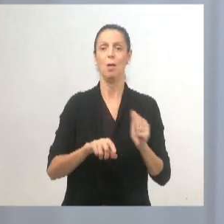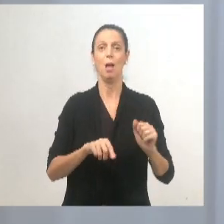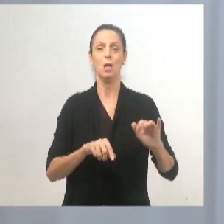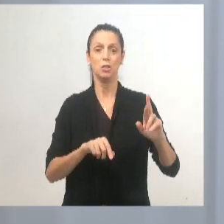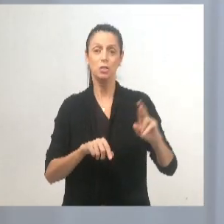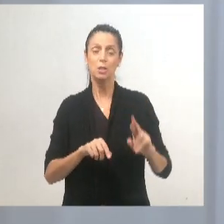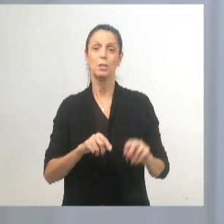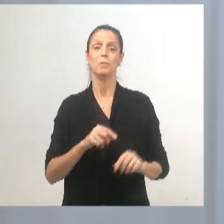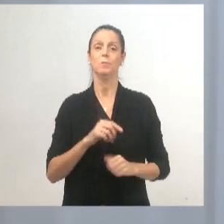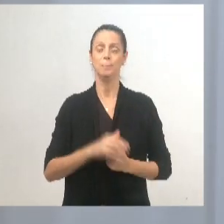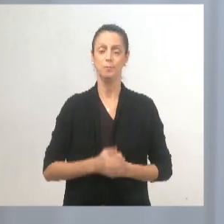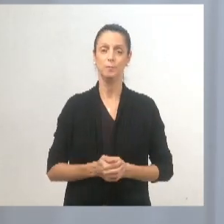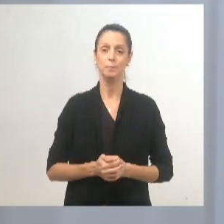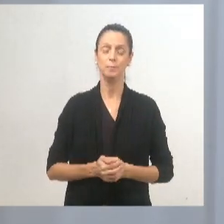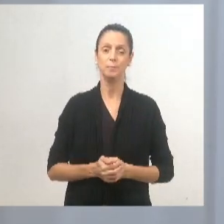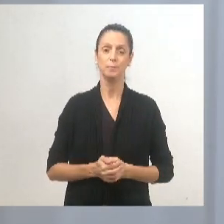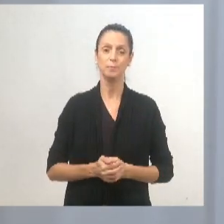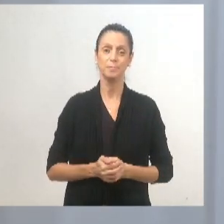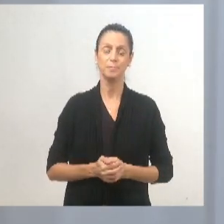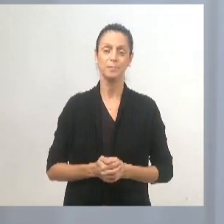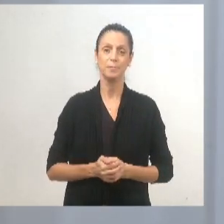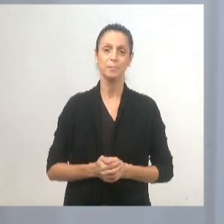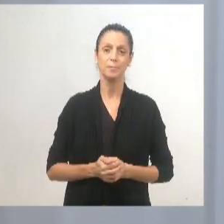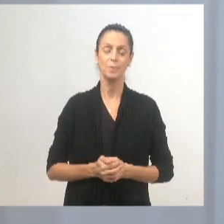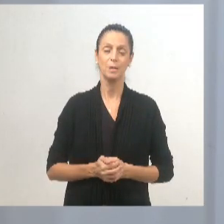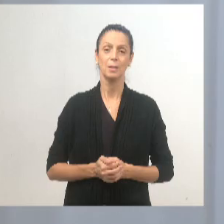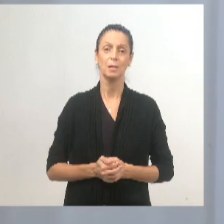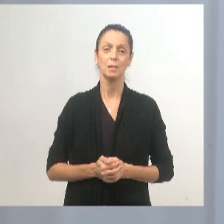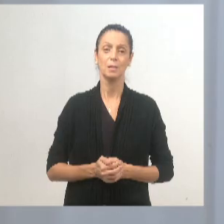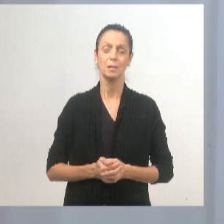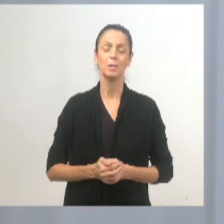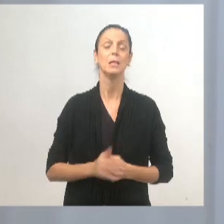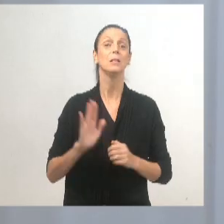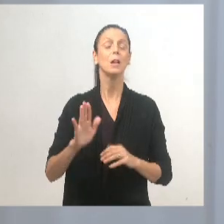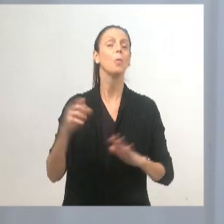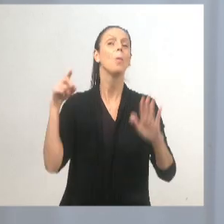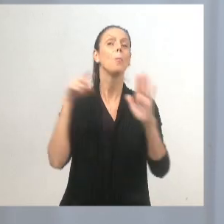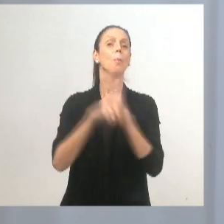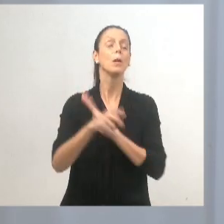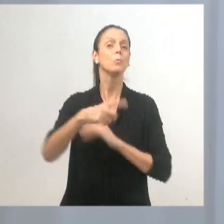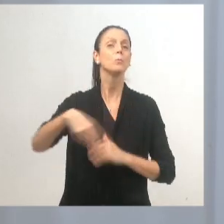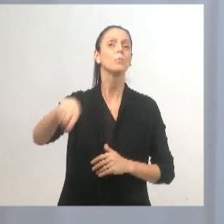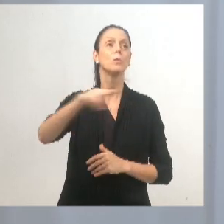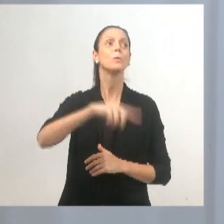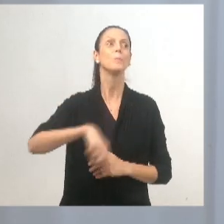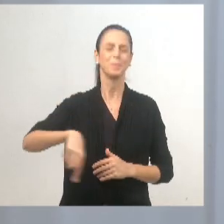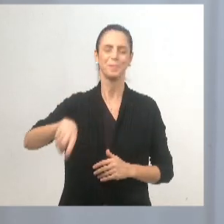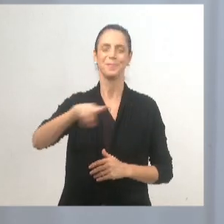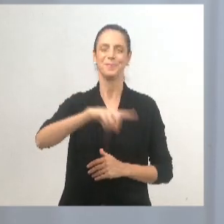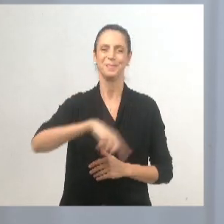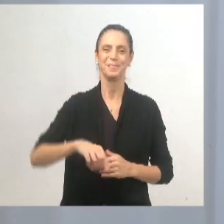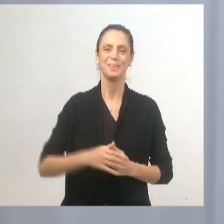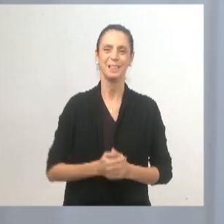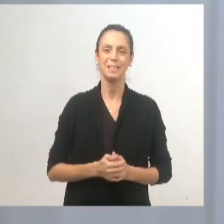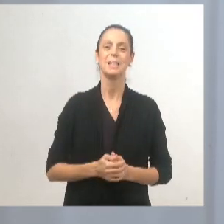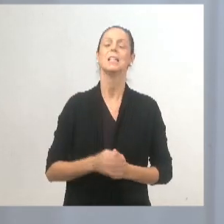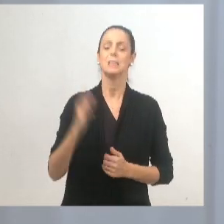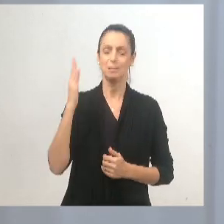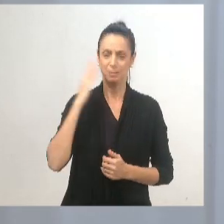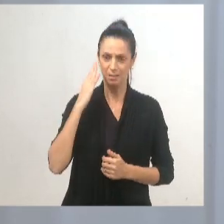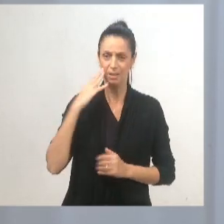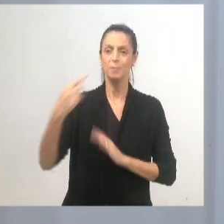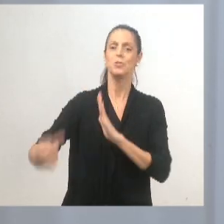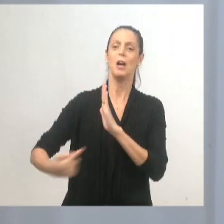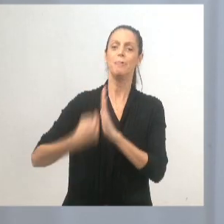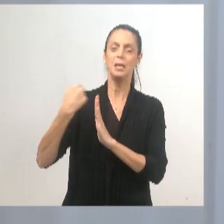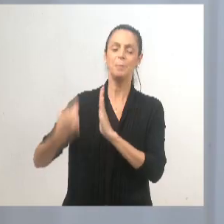presunção de legitimidade. Dito isso, cabe a seguinte pergunta. Cabe os questionamentos.